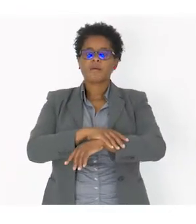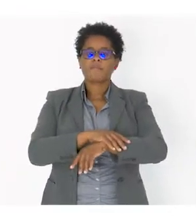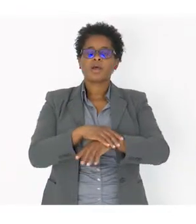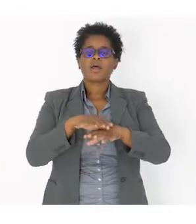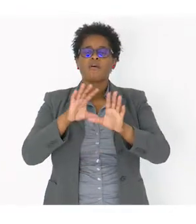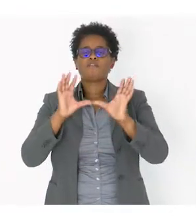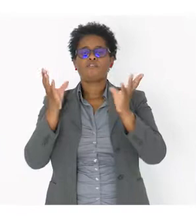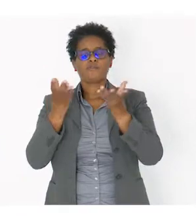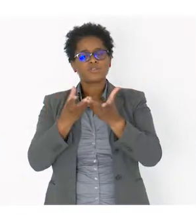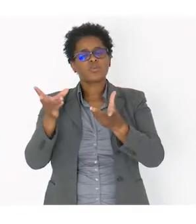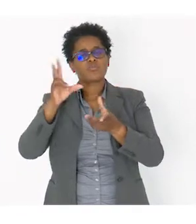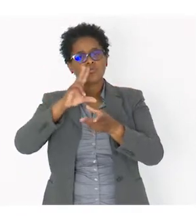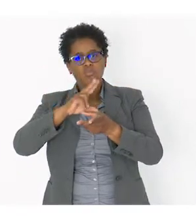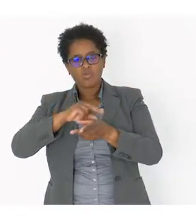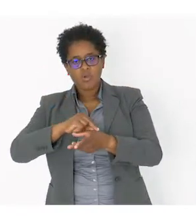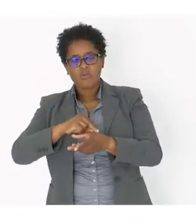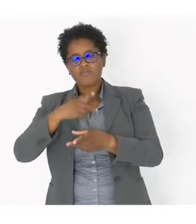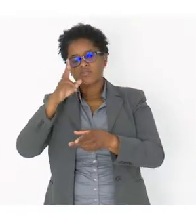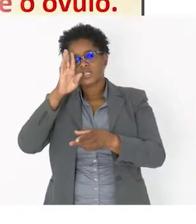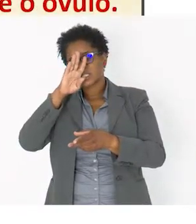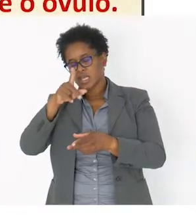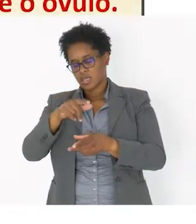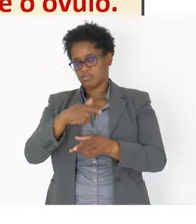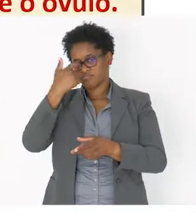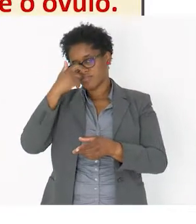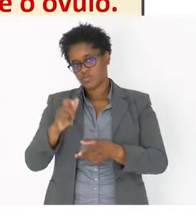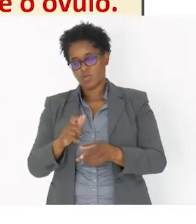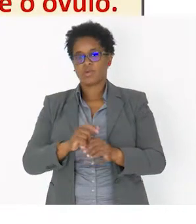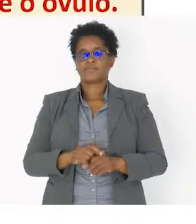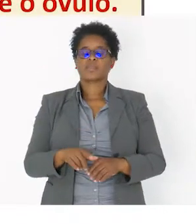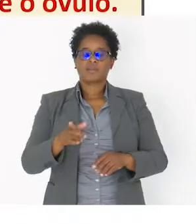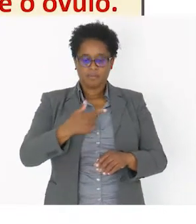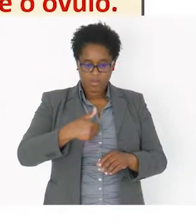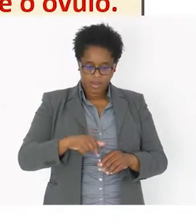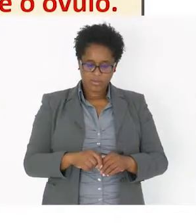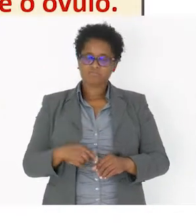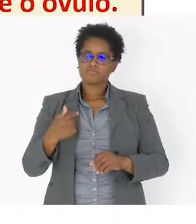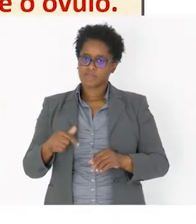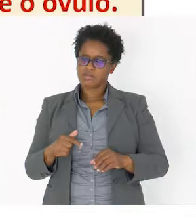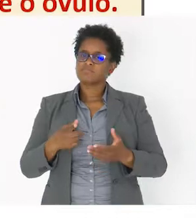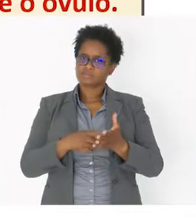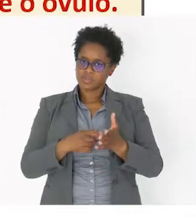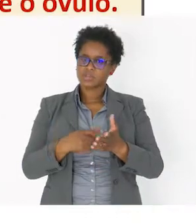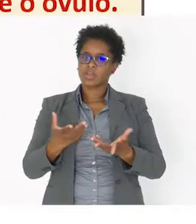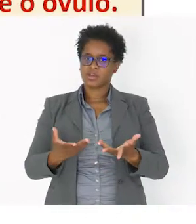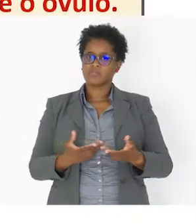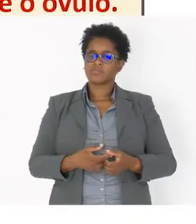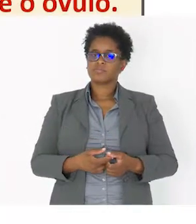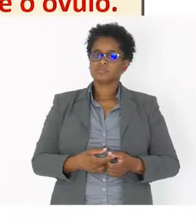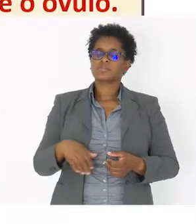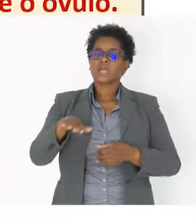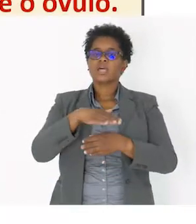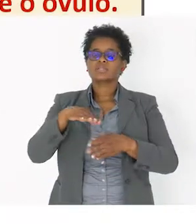formação de um novo ser. Isso. Para reproduzirmos-nos, necessitamos da ação